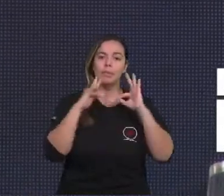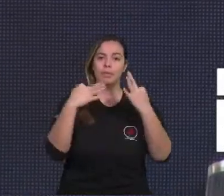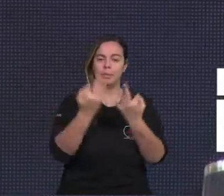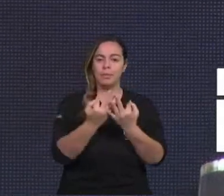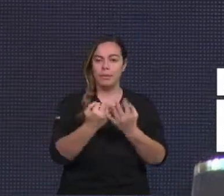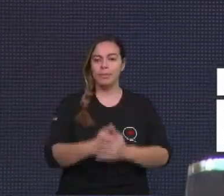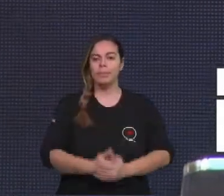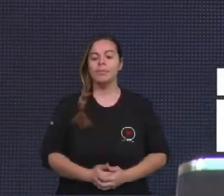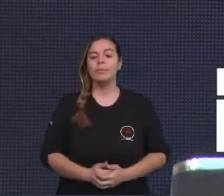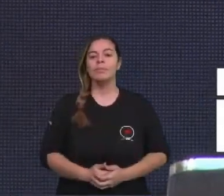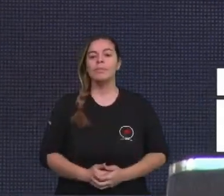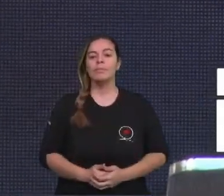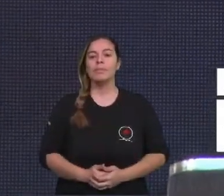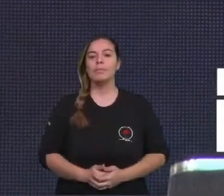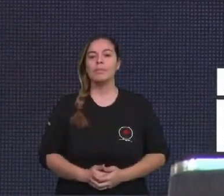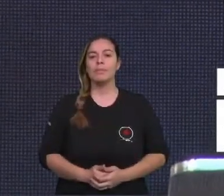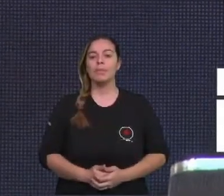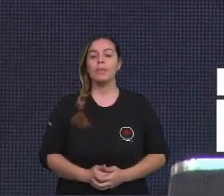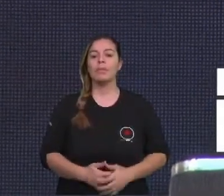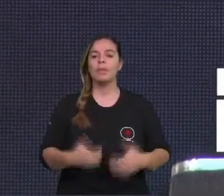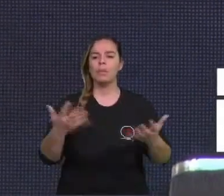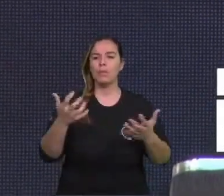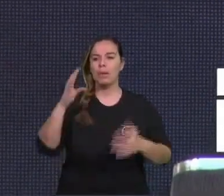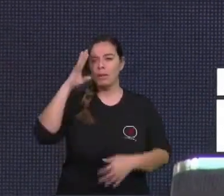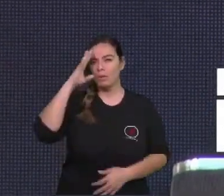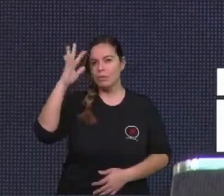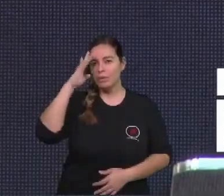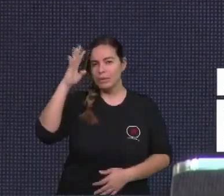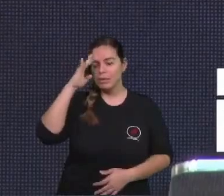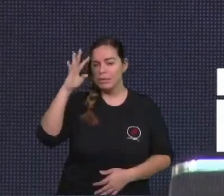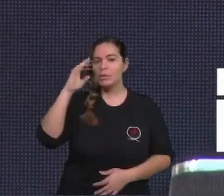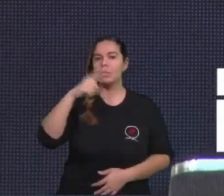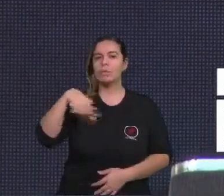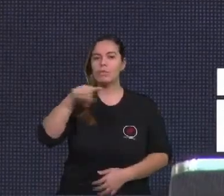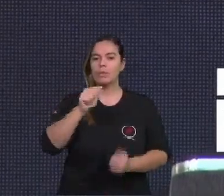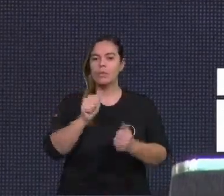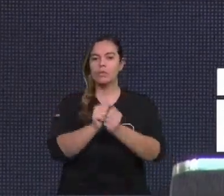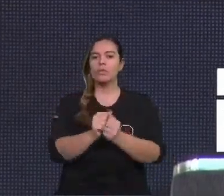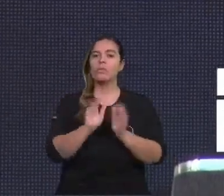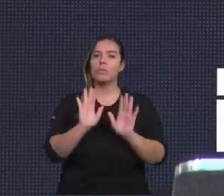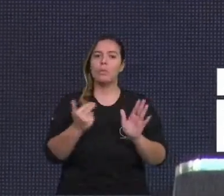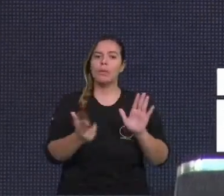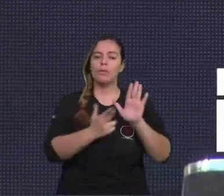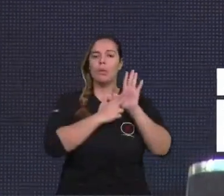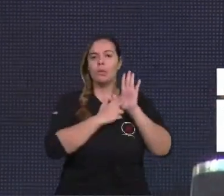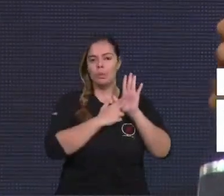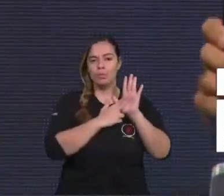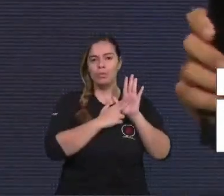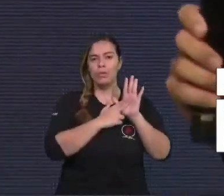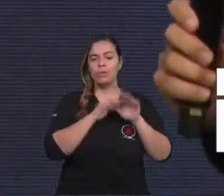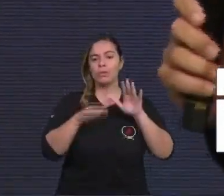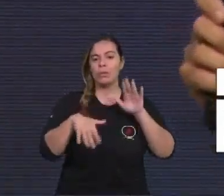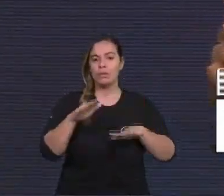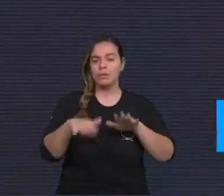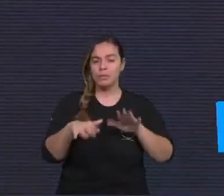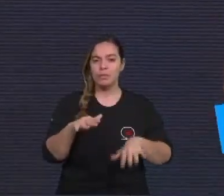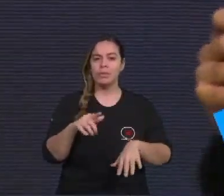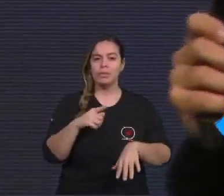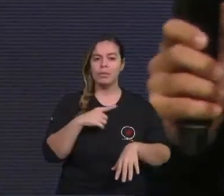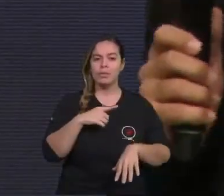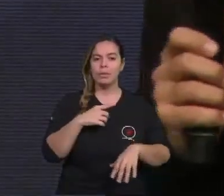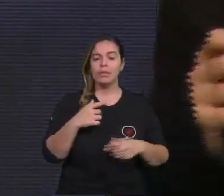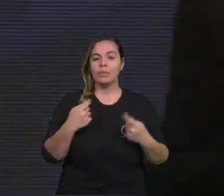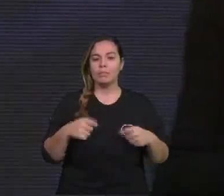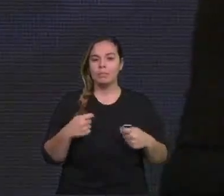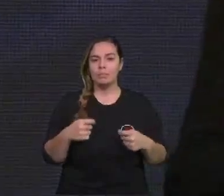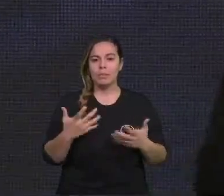família. Eu quero fazer uma reflexão com vocês, e eu confesso que muitas coisas no que diz respeito a uma